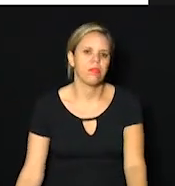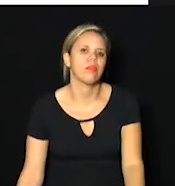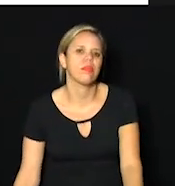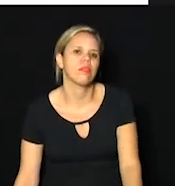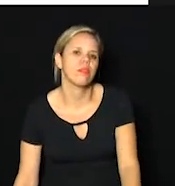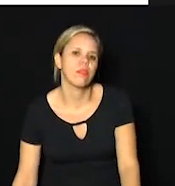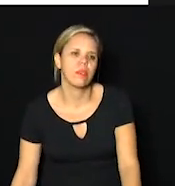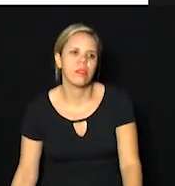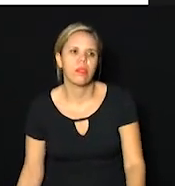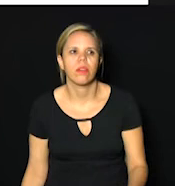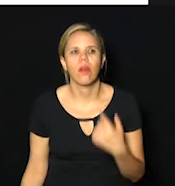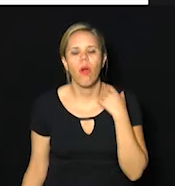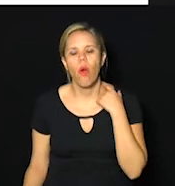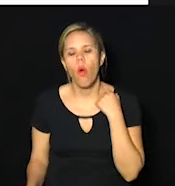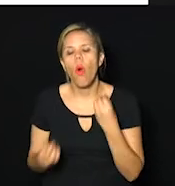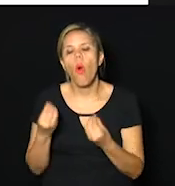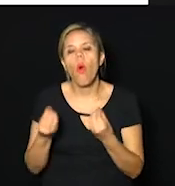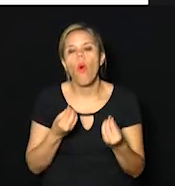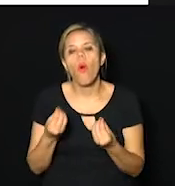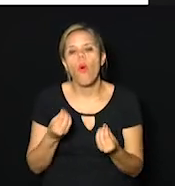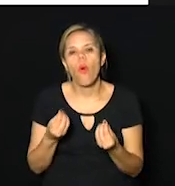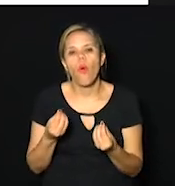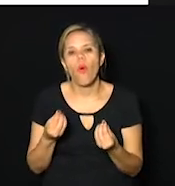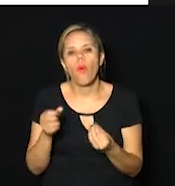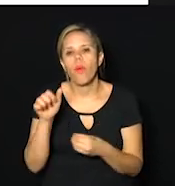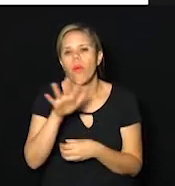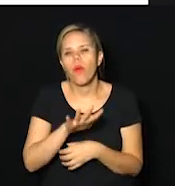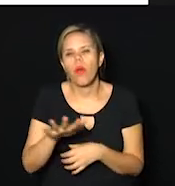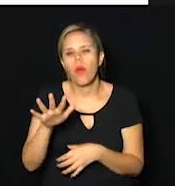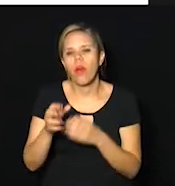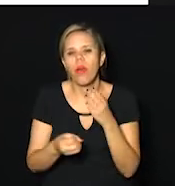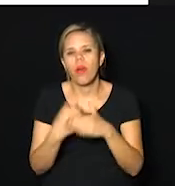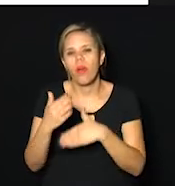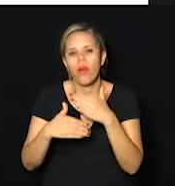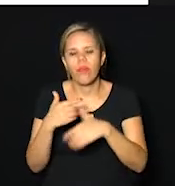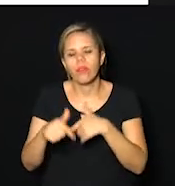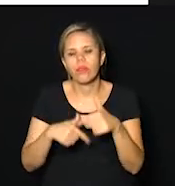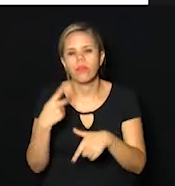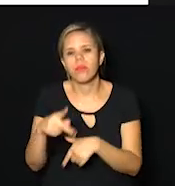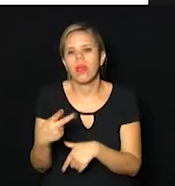como é que está o seu cenário aí onde você está desenvolvendo o seu trabalho?